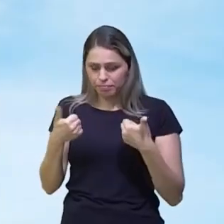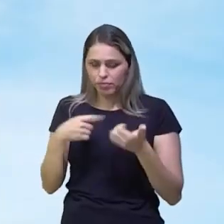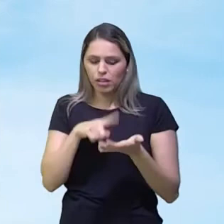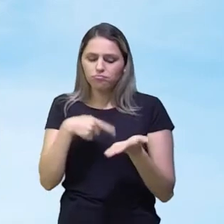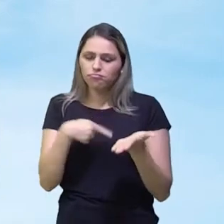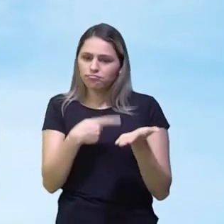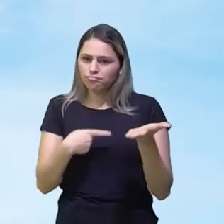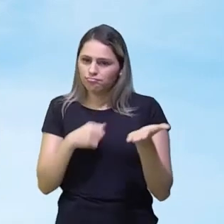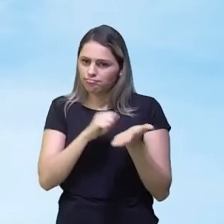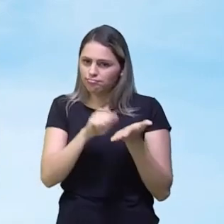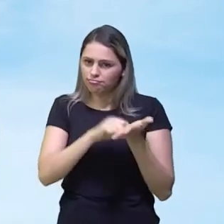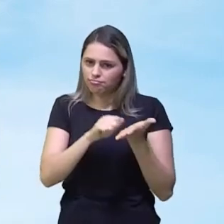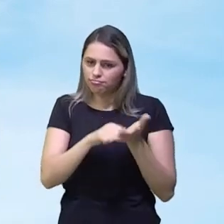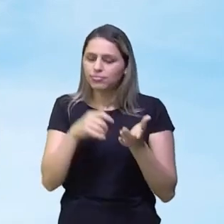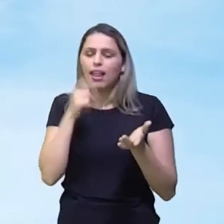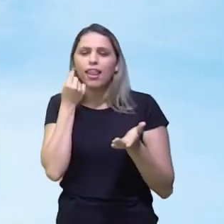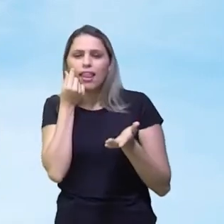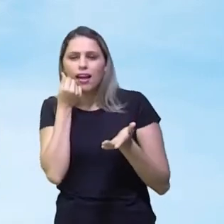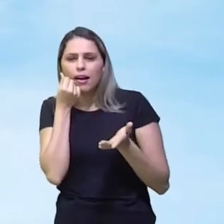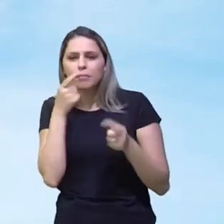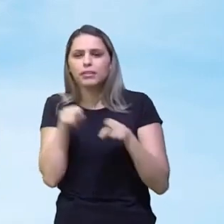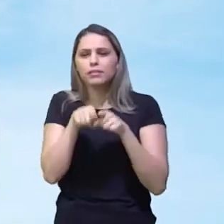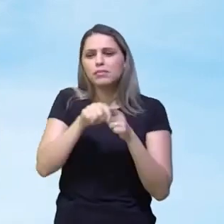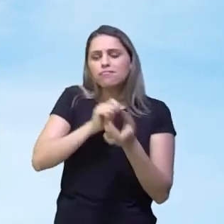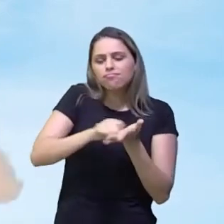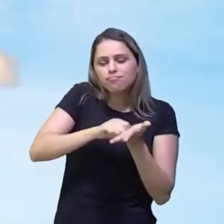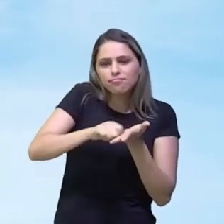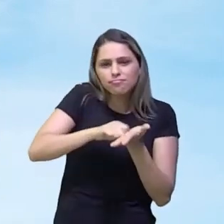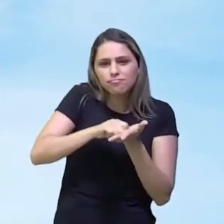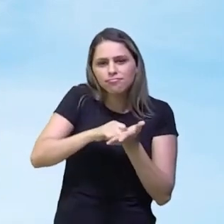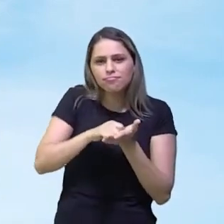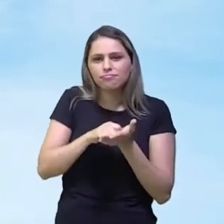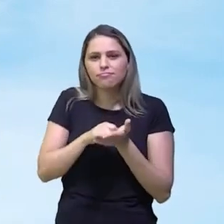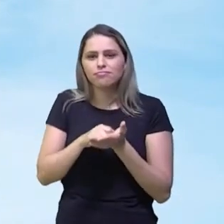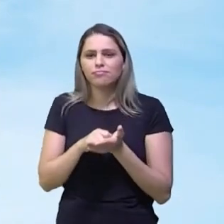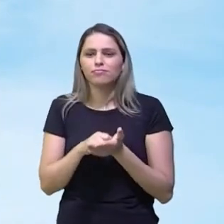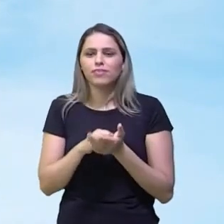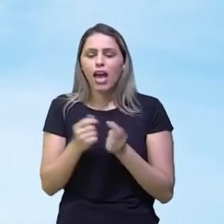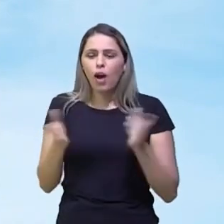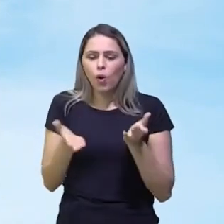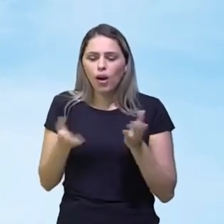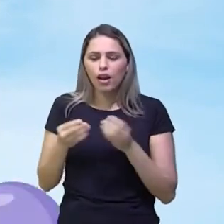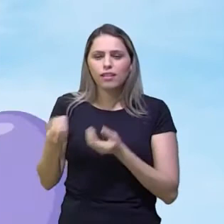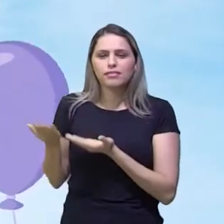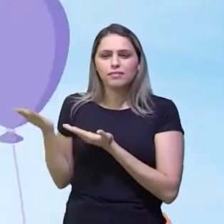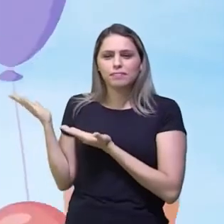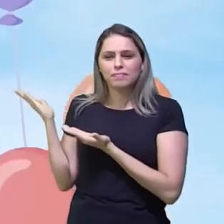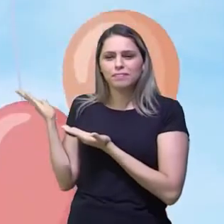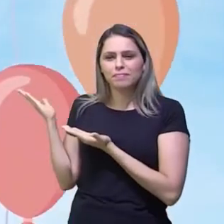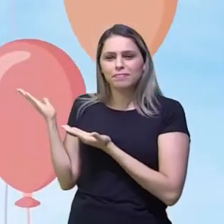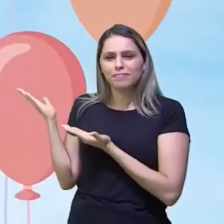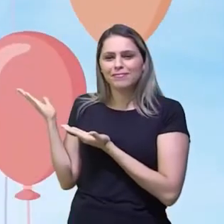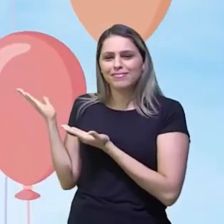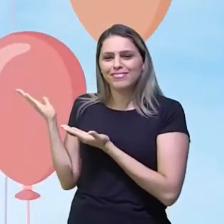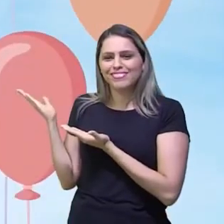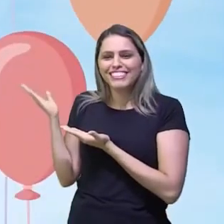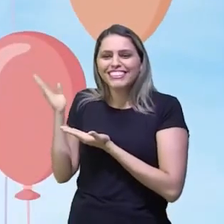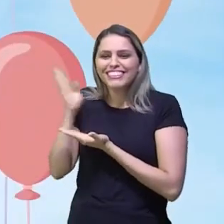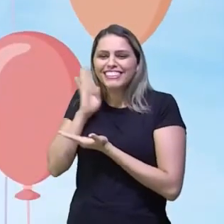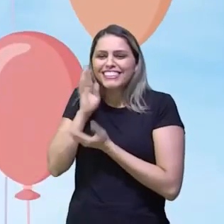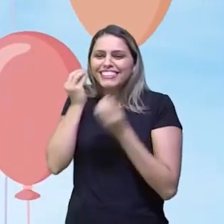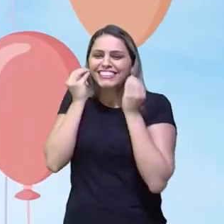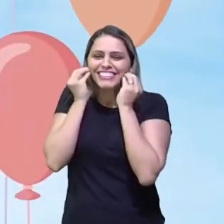seu caderno, seu lápis e sua borracha. Solta os balões aí para mim. Vamos. Olha, gente,